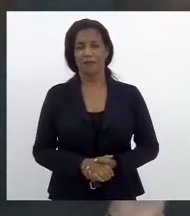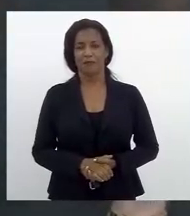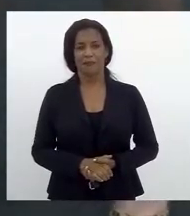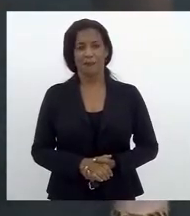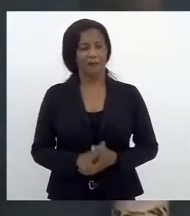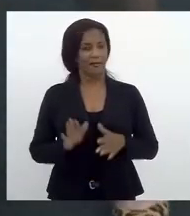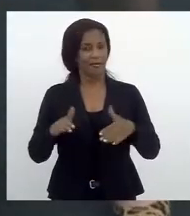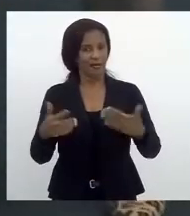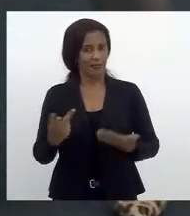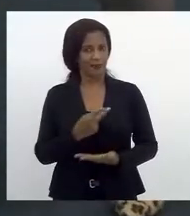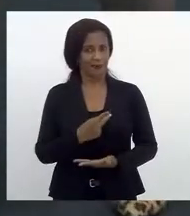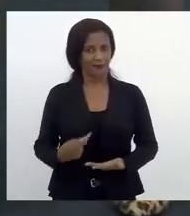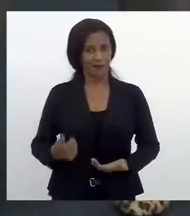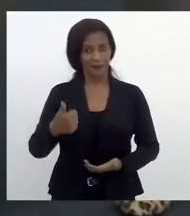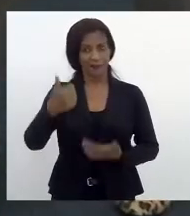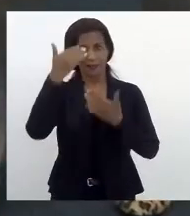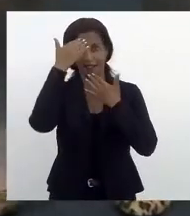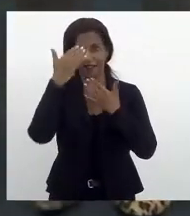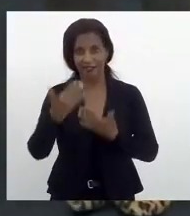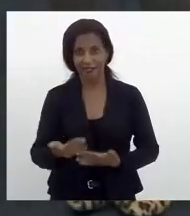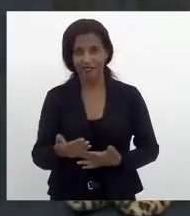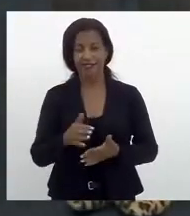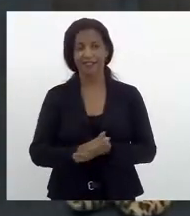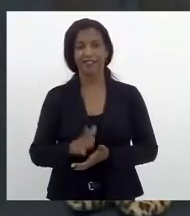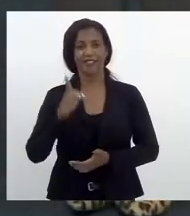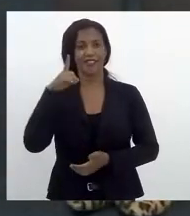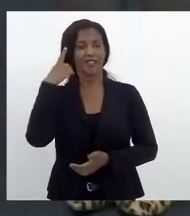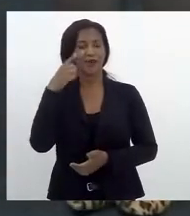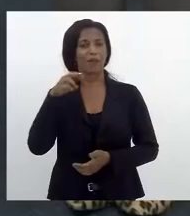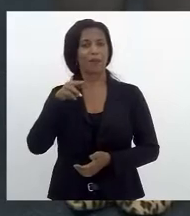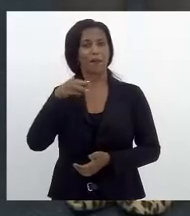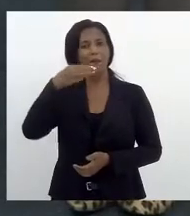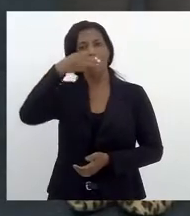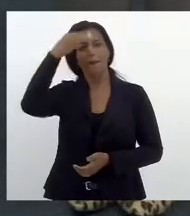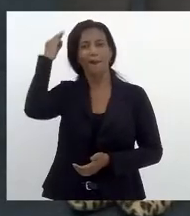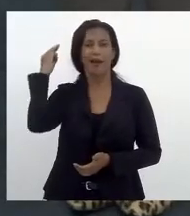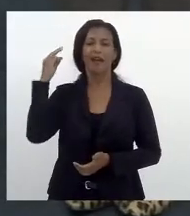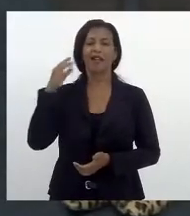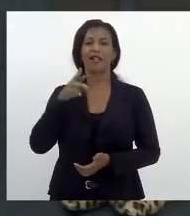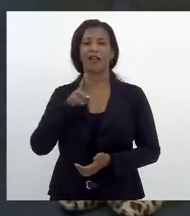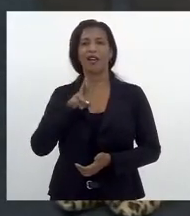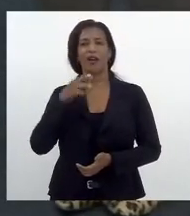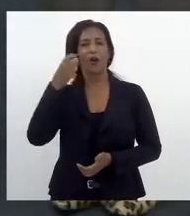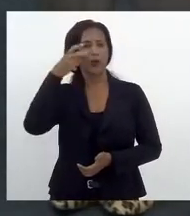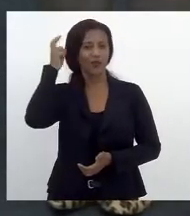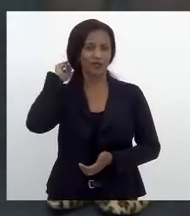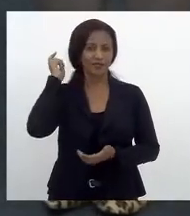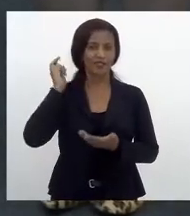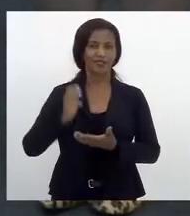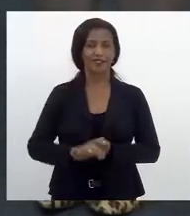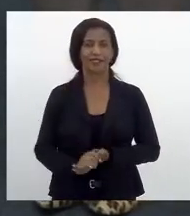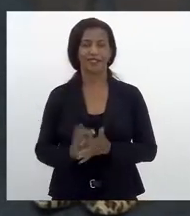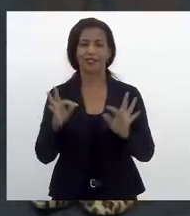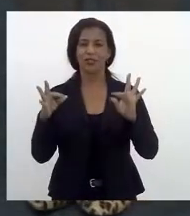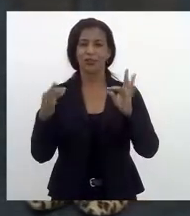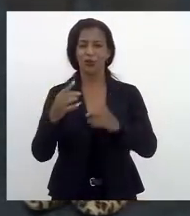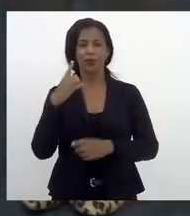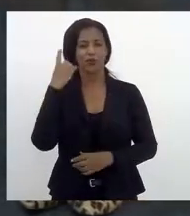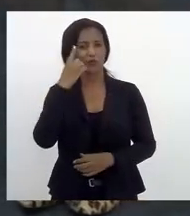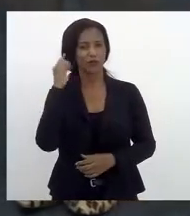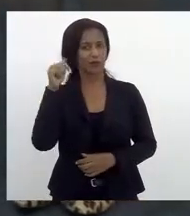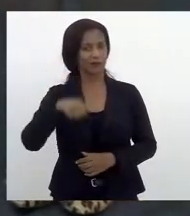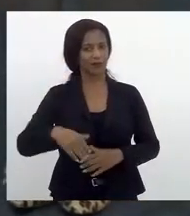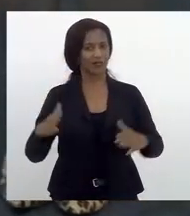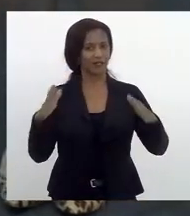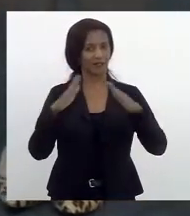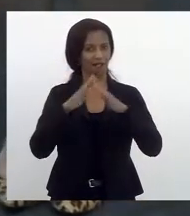Então, presidente, primeiro agradecer, deputado Márcio Pacheco, deputada Rosana Félix, todos os deputados da